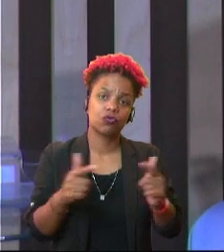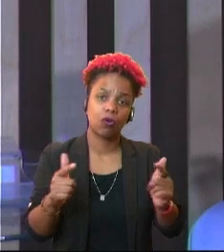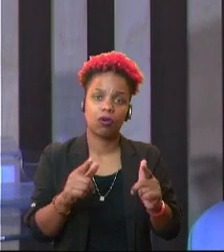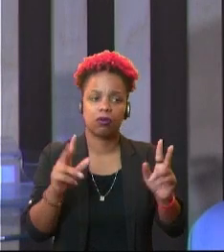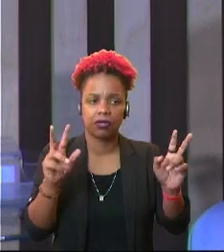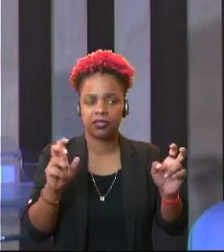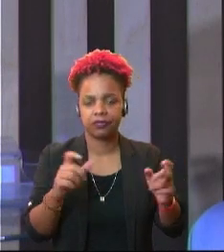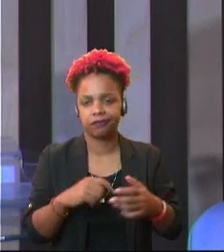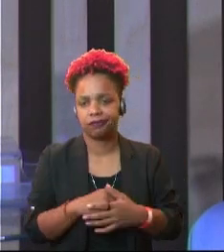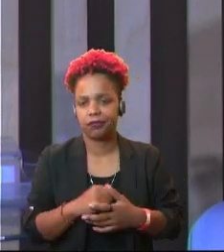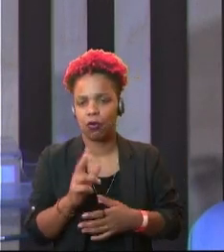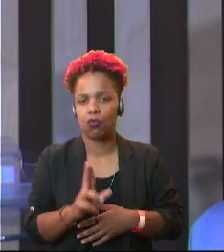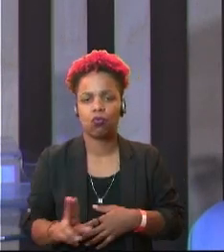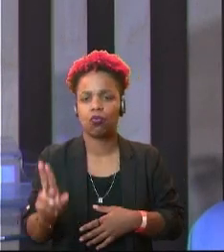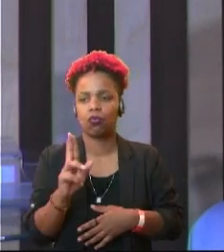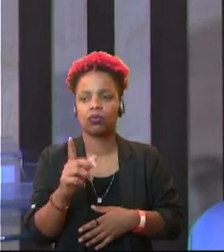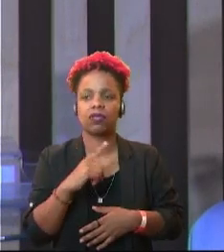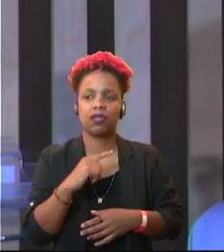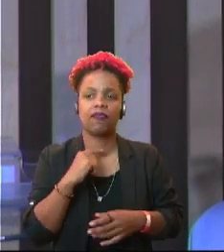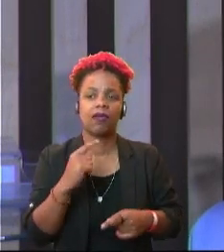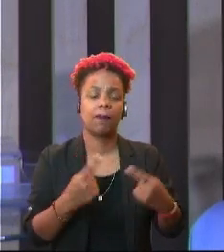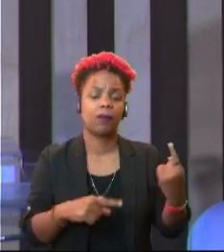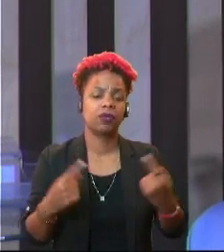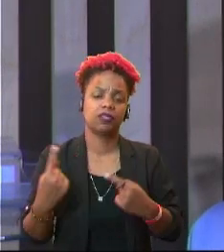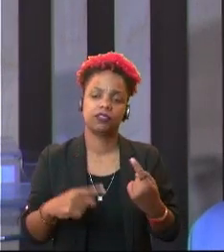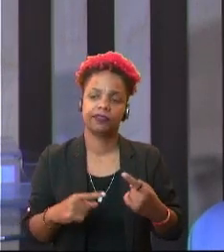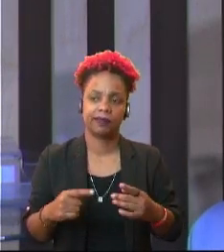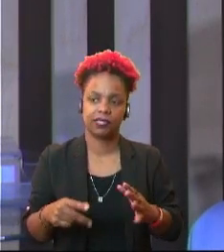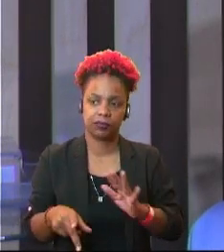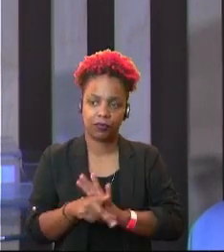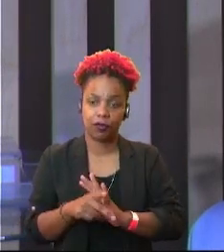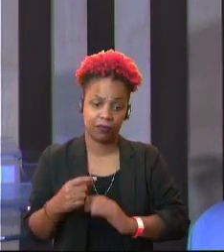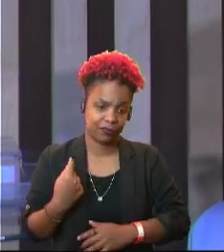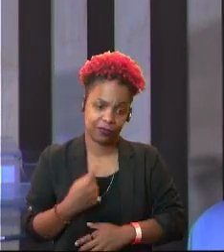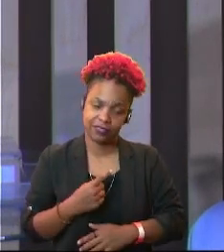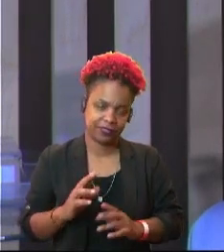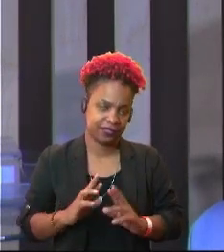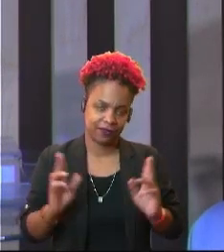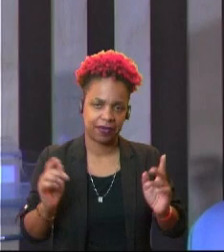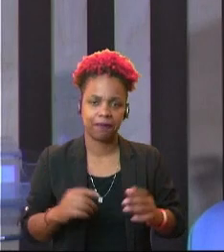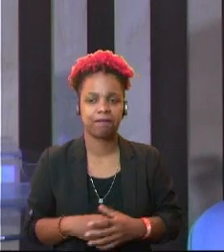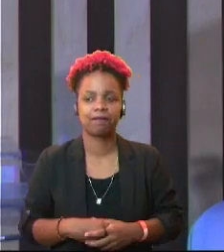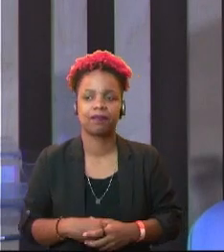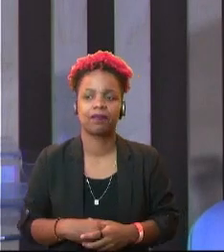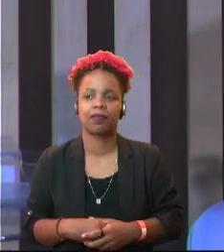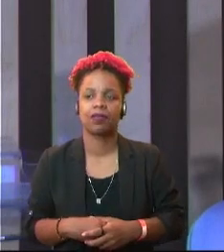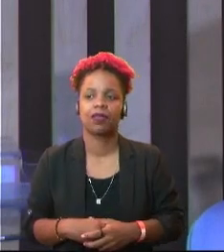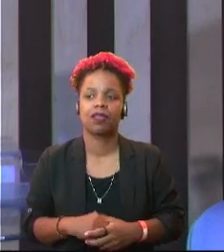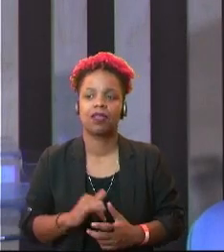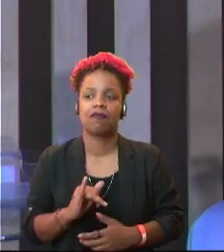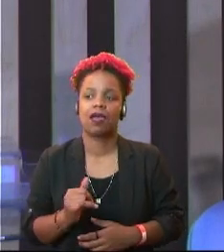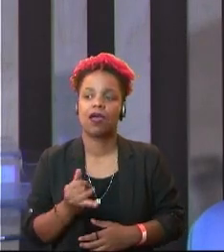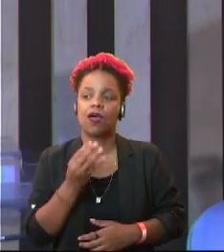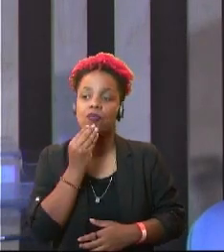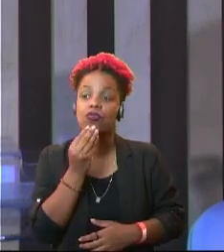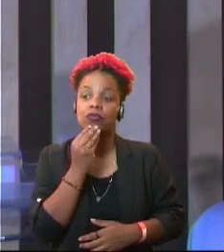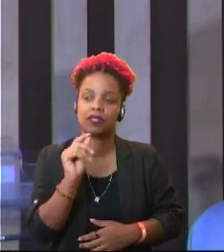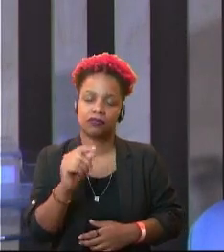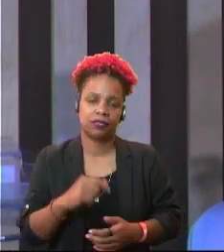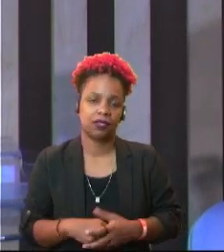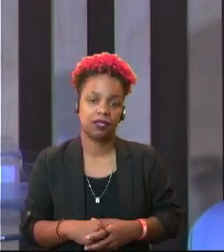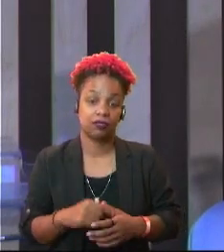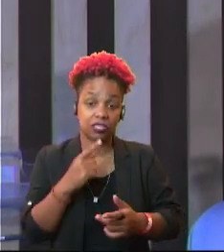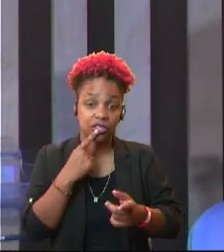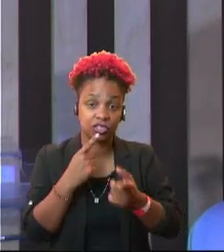de não usar esse instrumento político, mas esse não é o nosso caso. E quando a gente teve a oportunidade, a gente preferiu optar